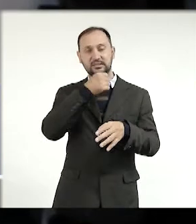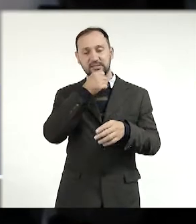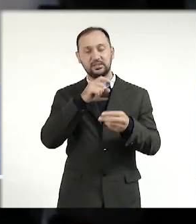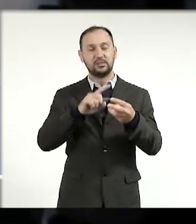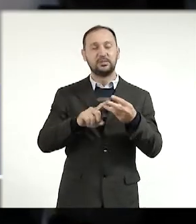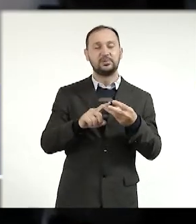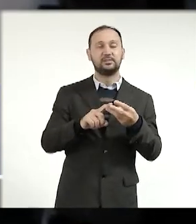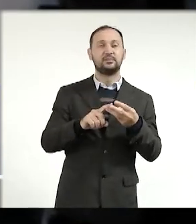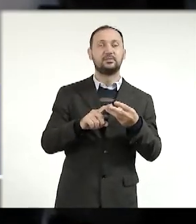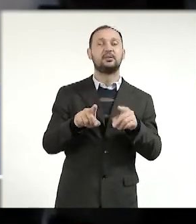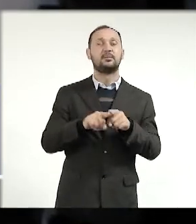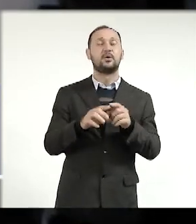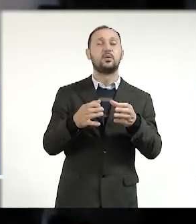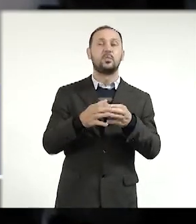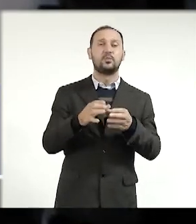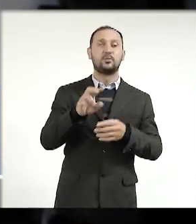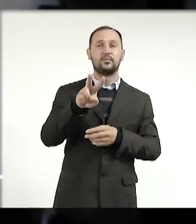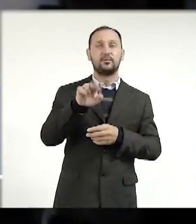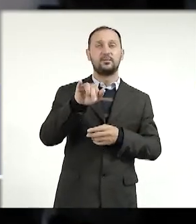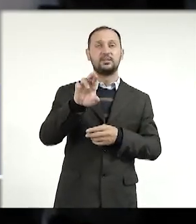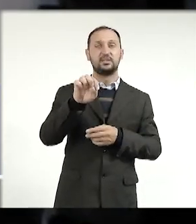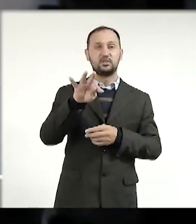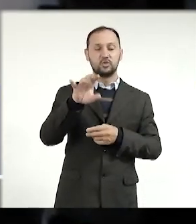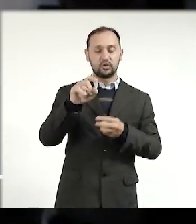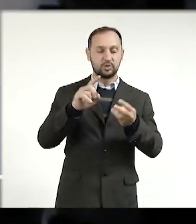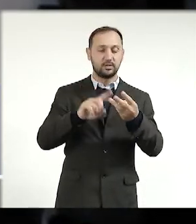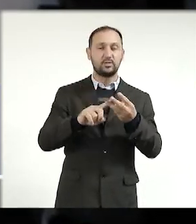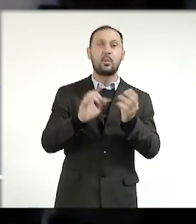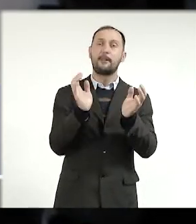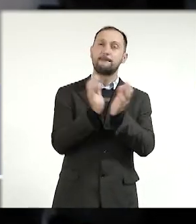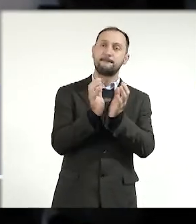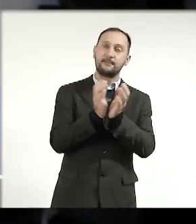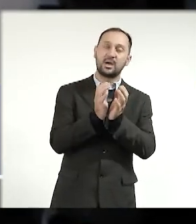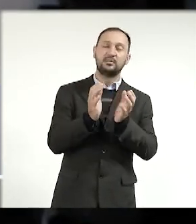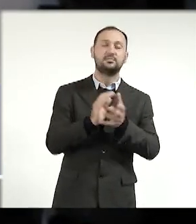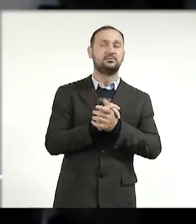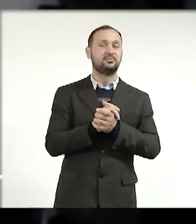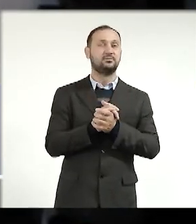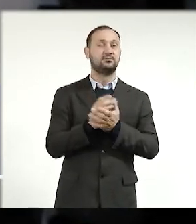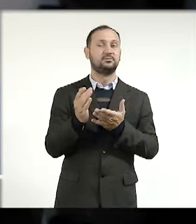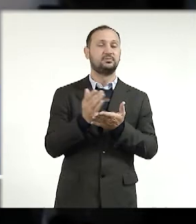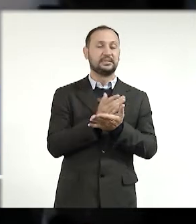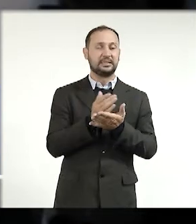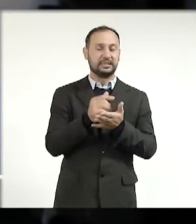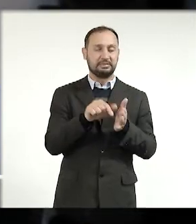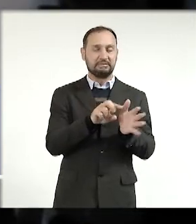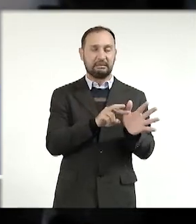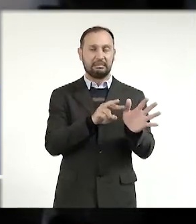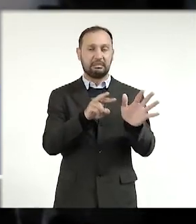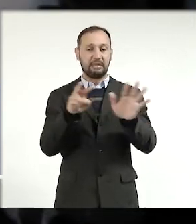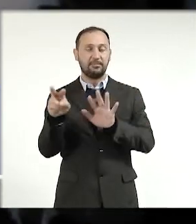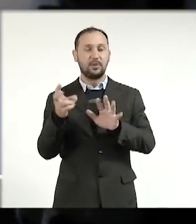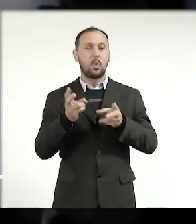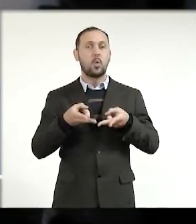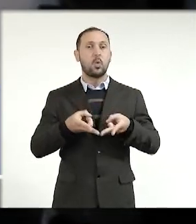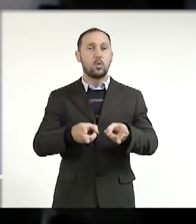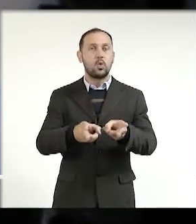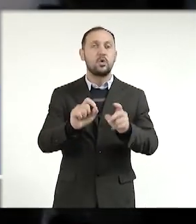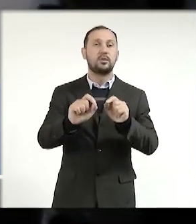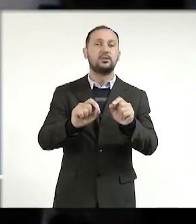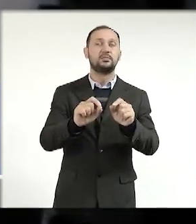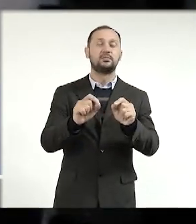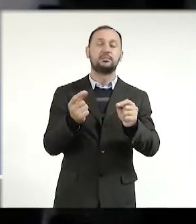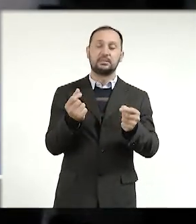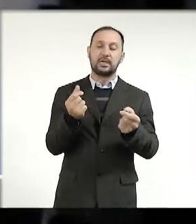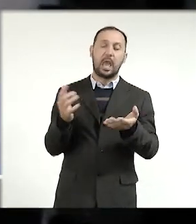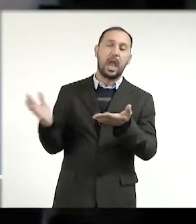para o movimento de vicentinos, papais. E ao longo dessa semana